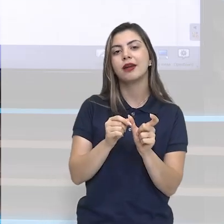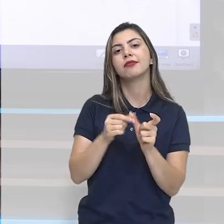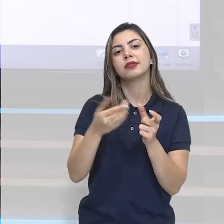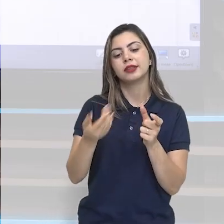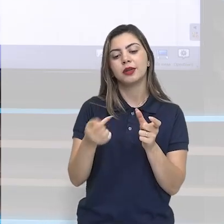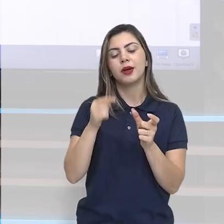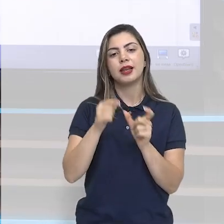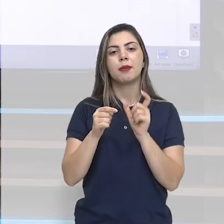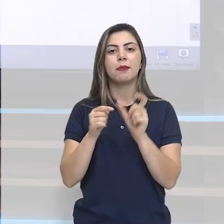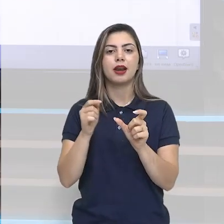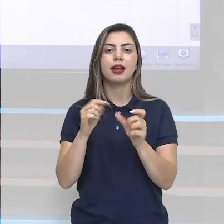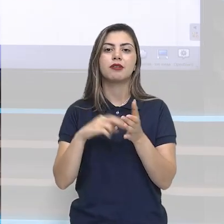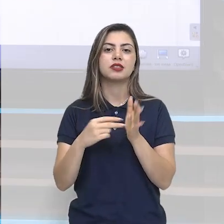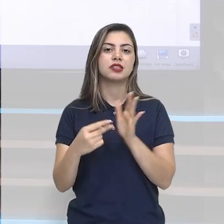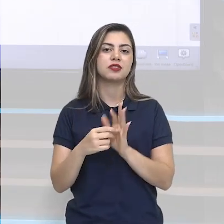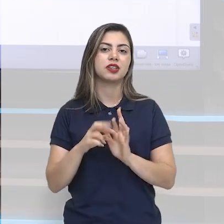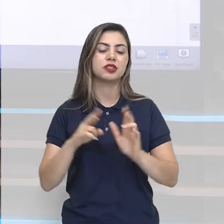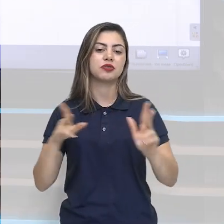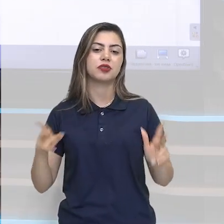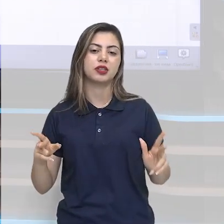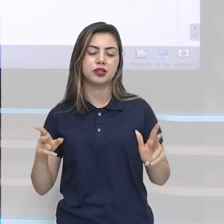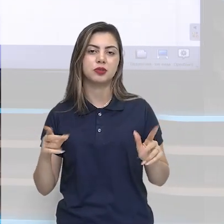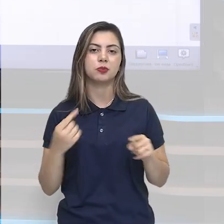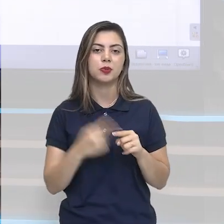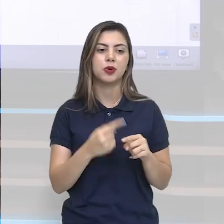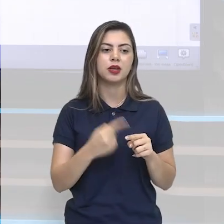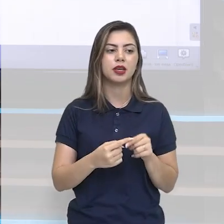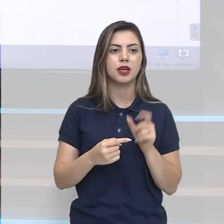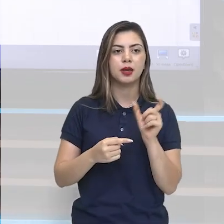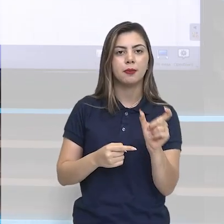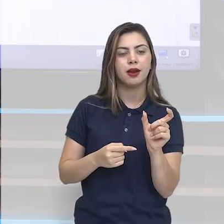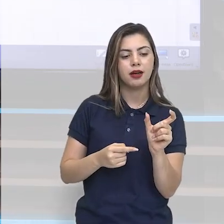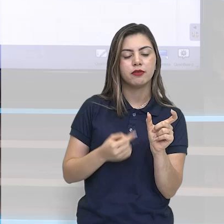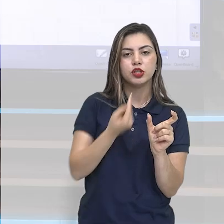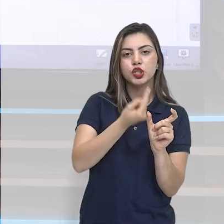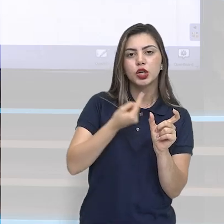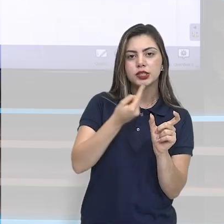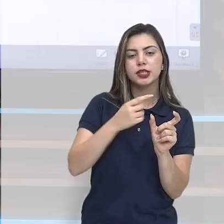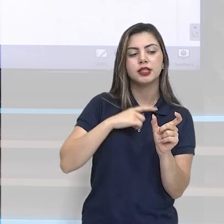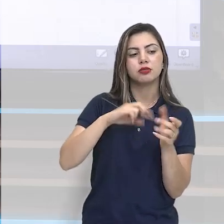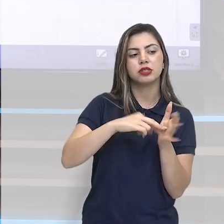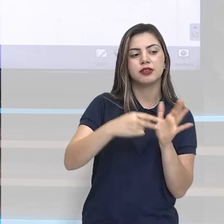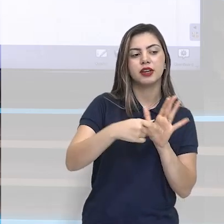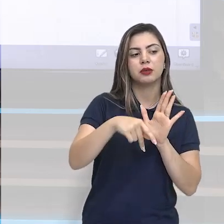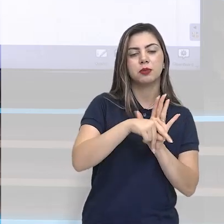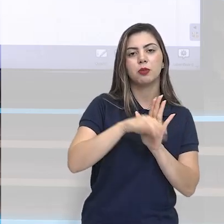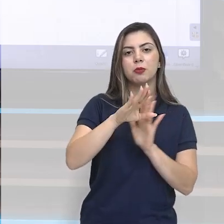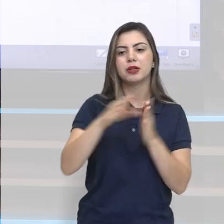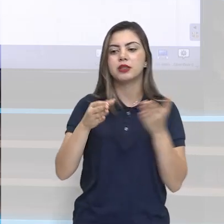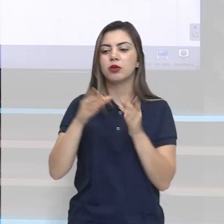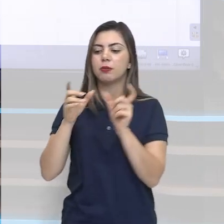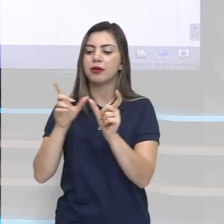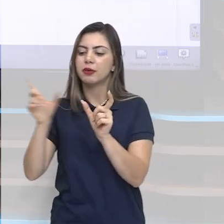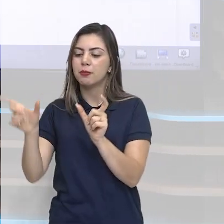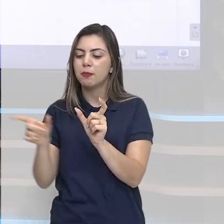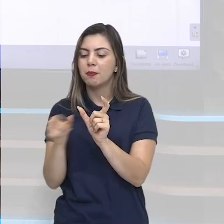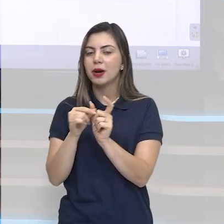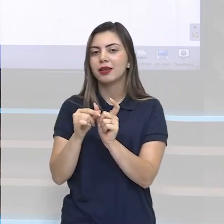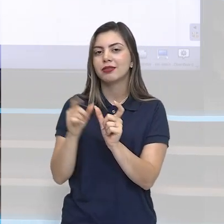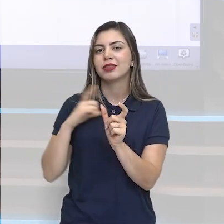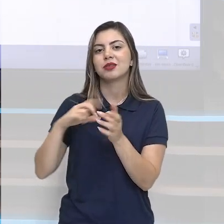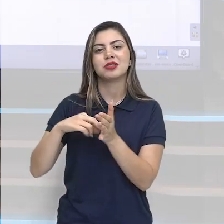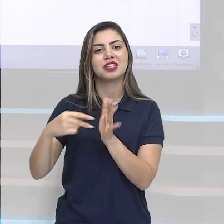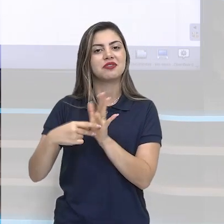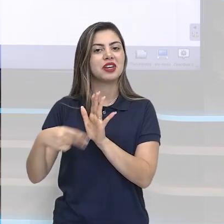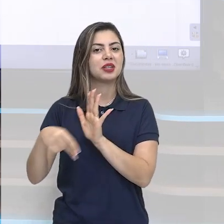da palavra. Antes, adequado tinha um sentido. Inadequado vai passar a ter outro sentido. Eu sei o sentido